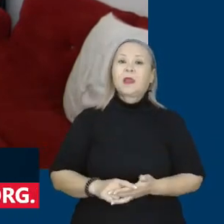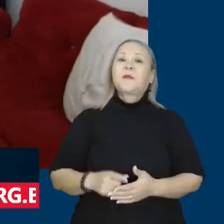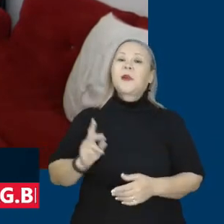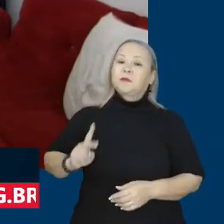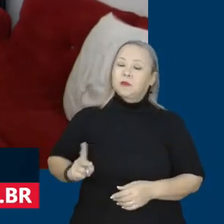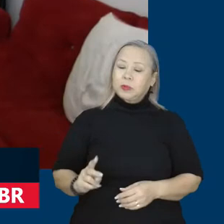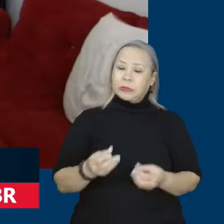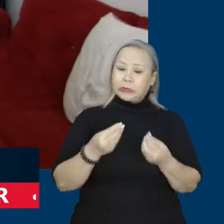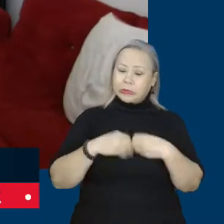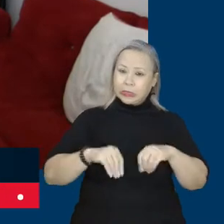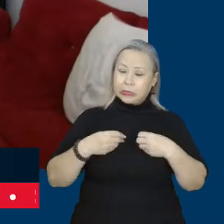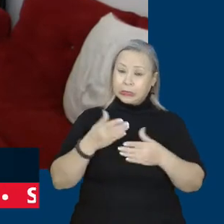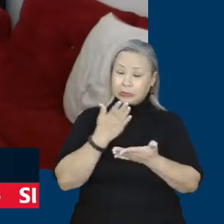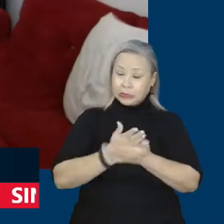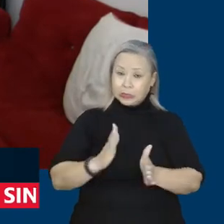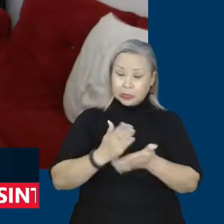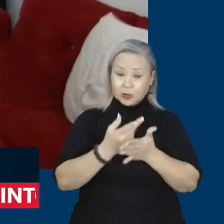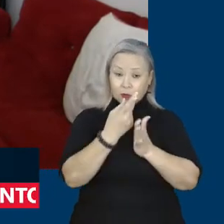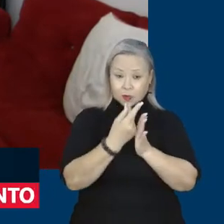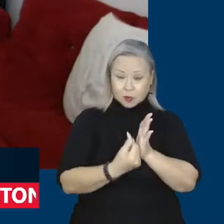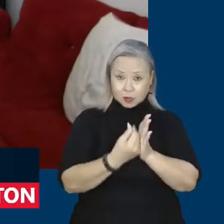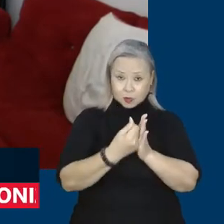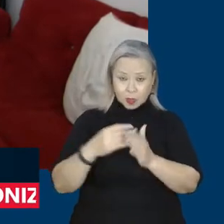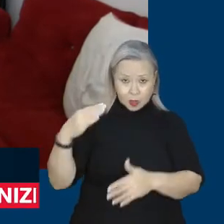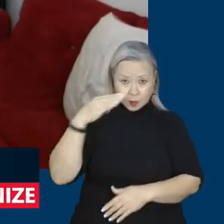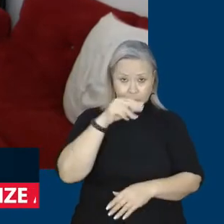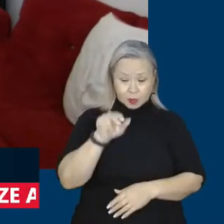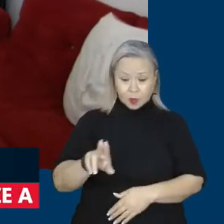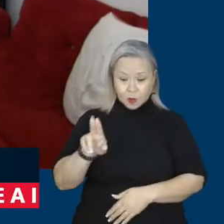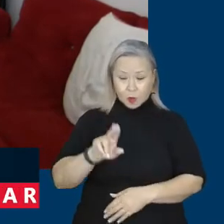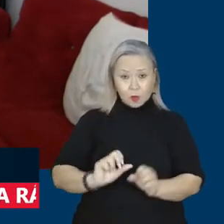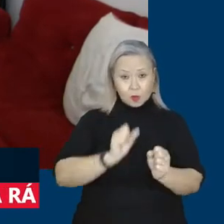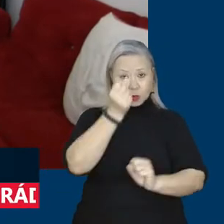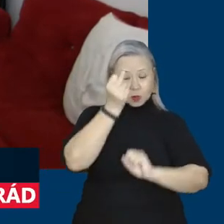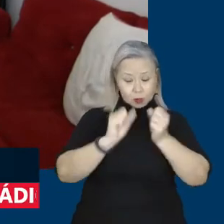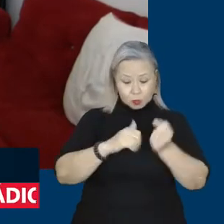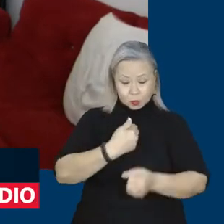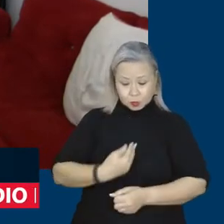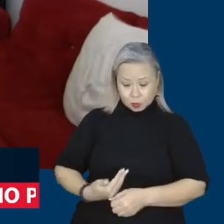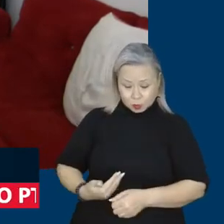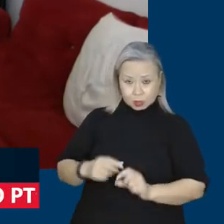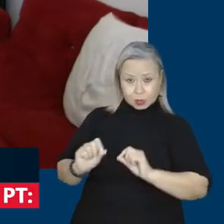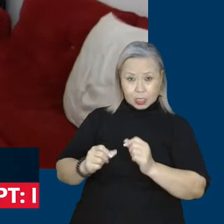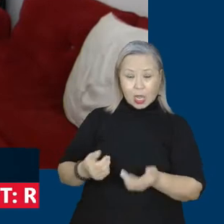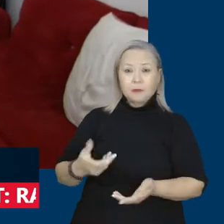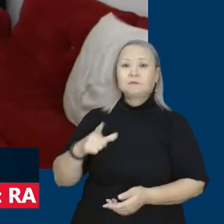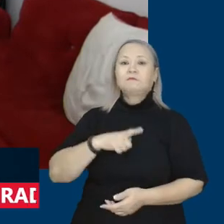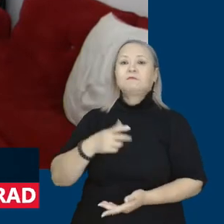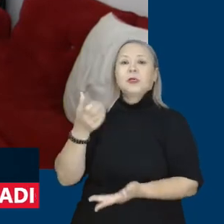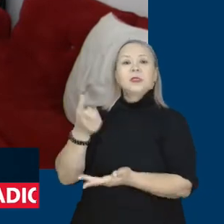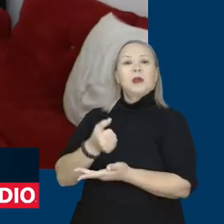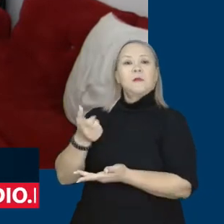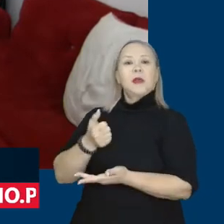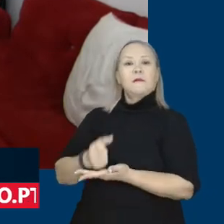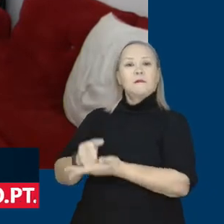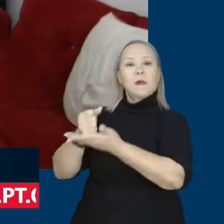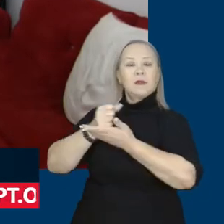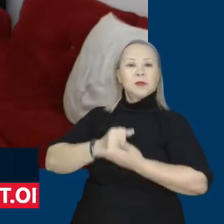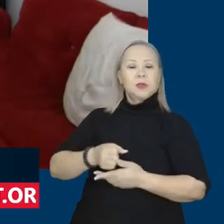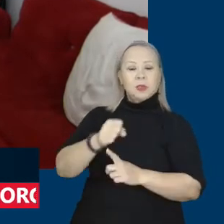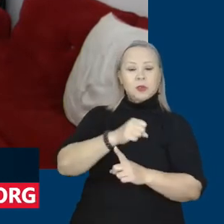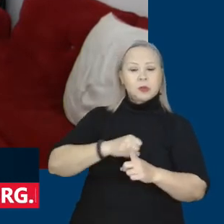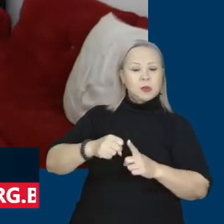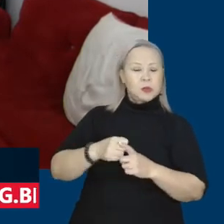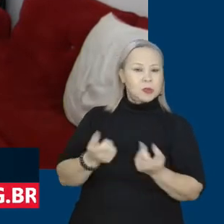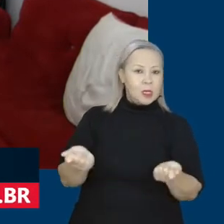em destruir o orçamento o bolsonaro usou a máquina pública para obter todo tipo de benefício social quanto fosse